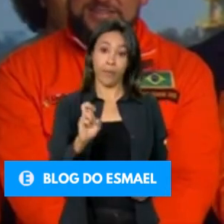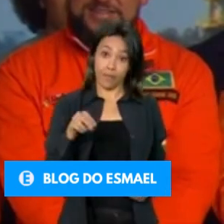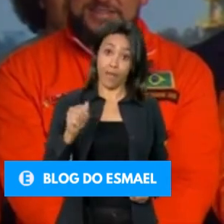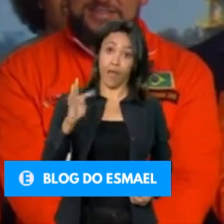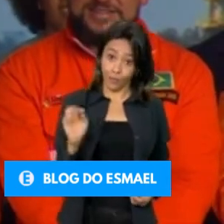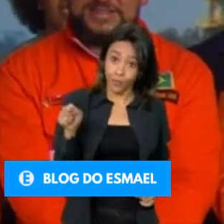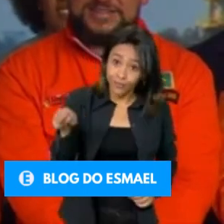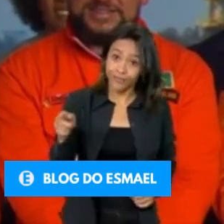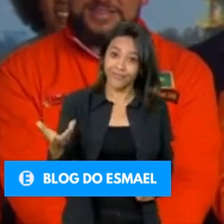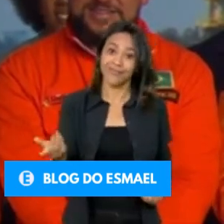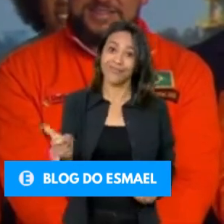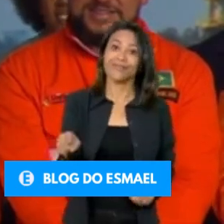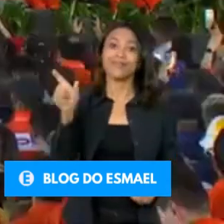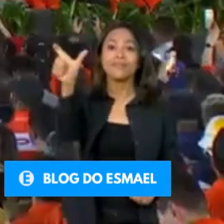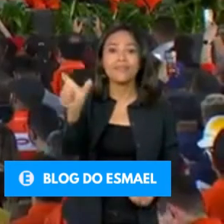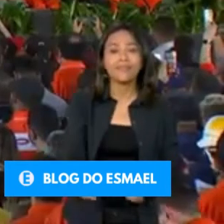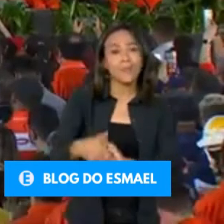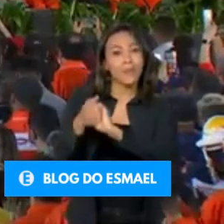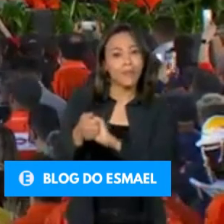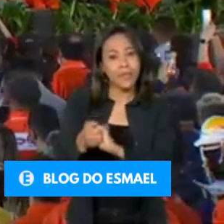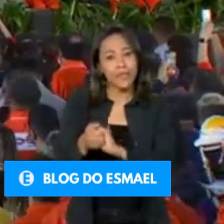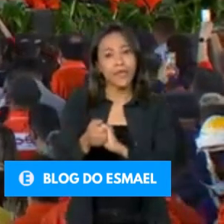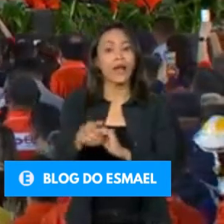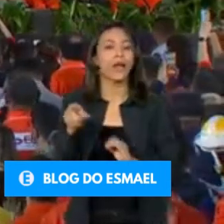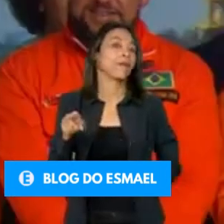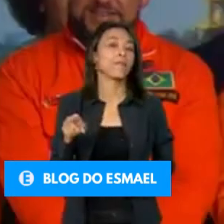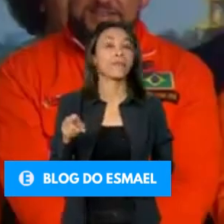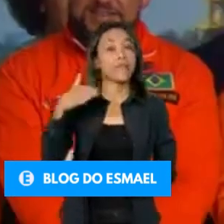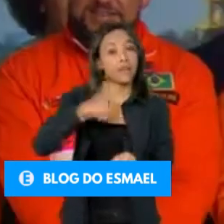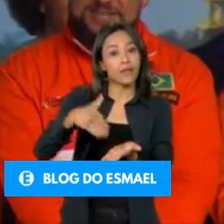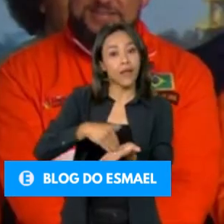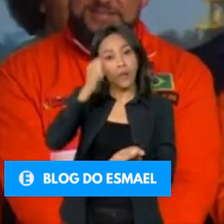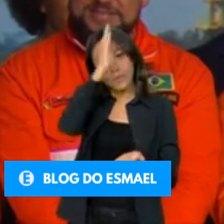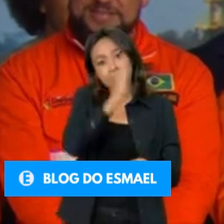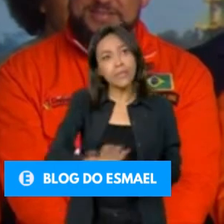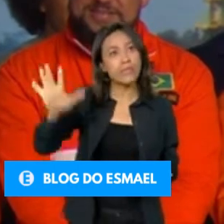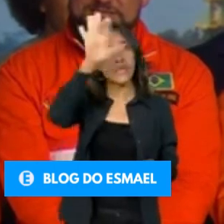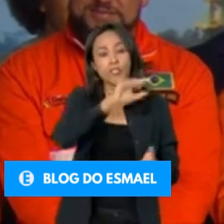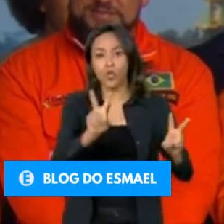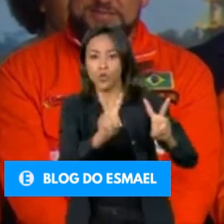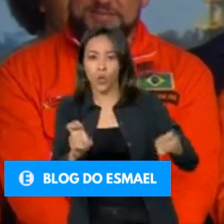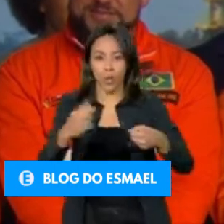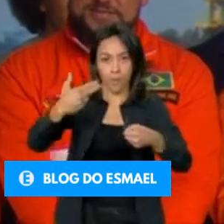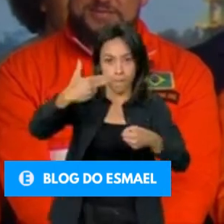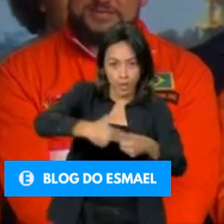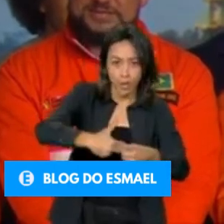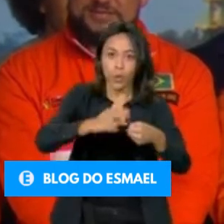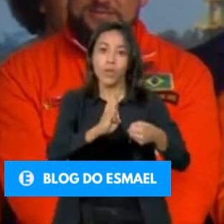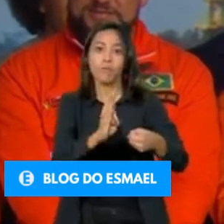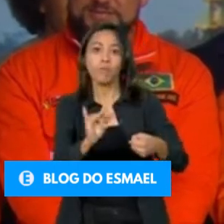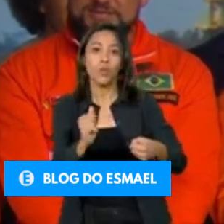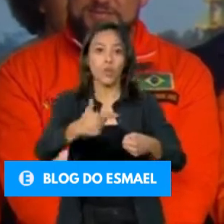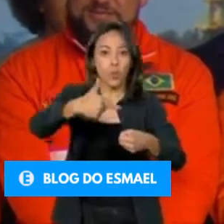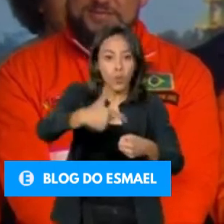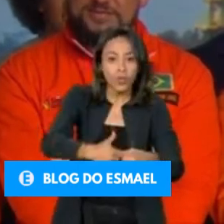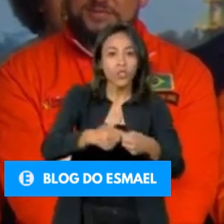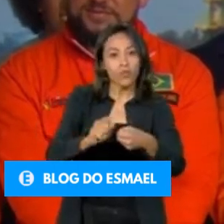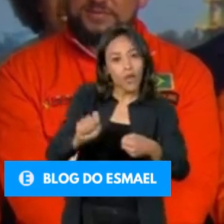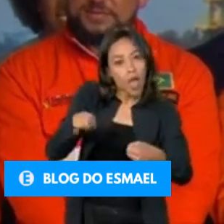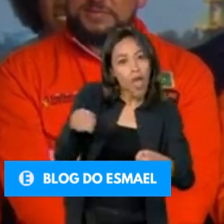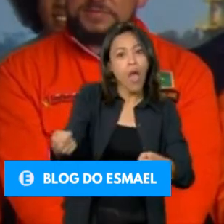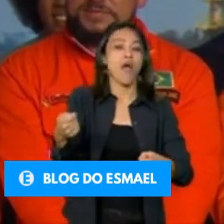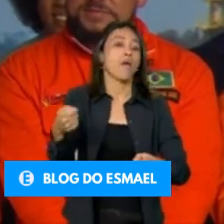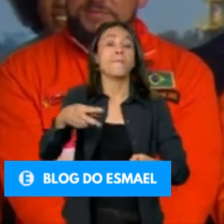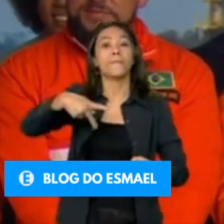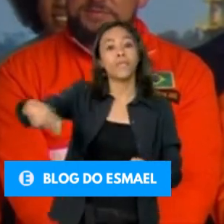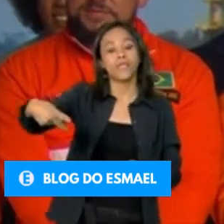Antenor. Quero cumprimentar o Pietro Adamo Mendes, secretário nacional de Petróleo e Gás Natural e Biocombustíveis, que é um presidente do